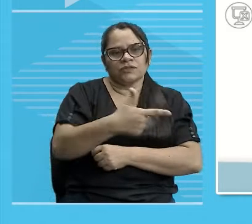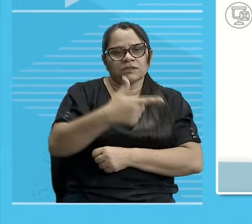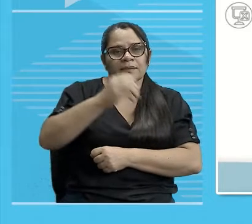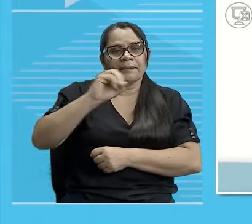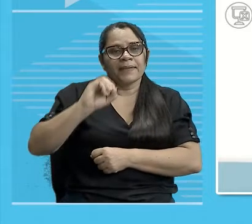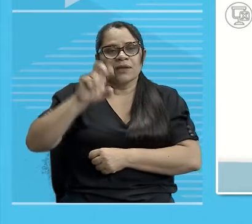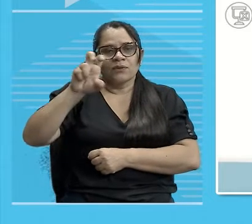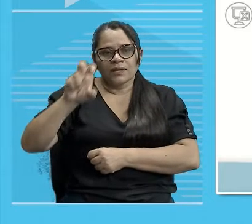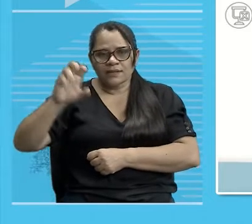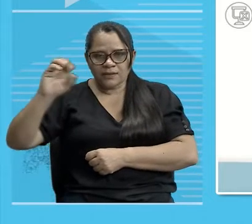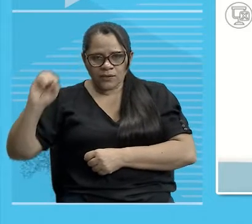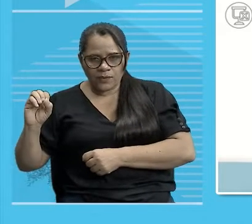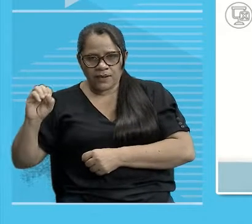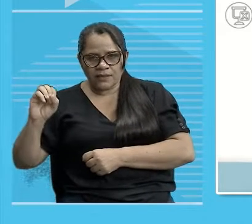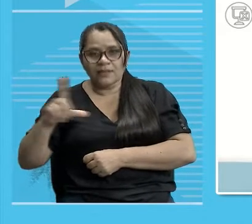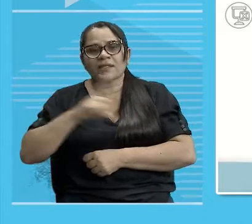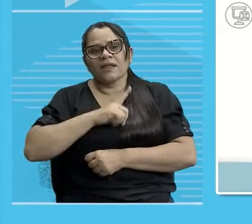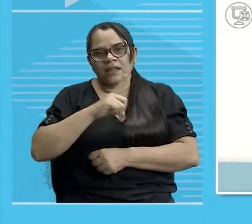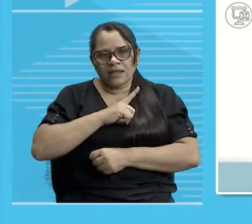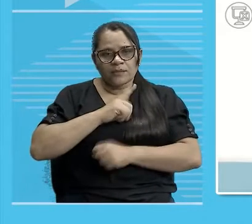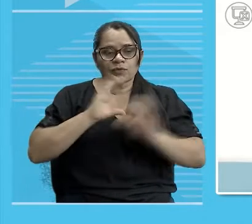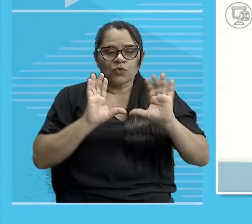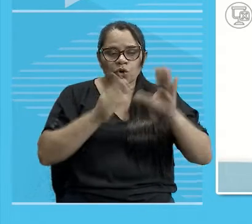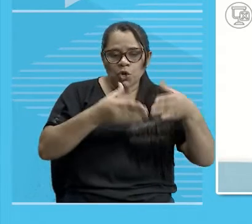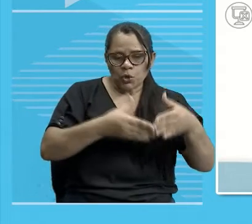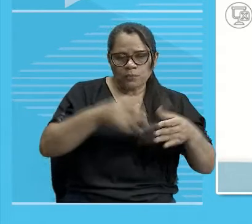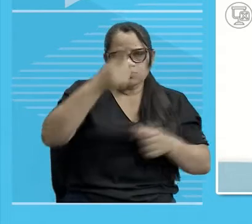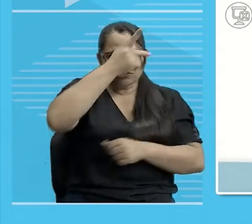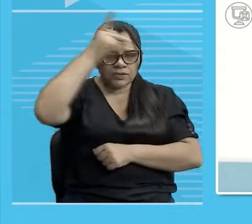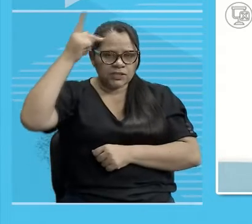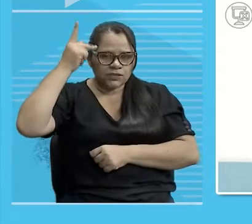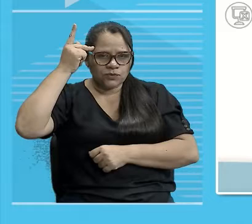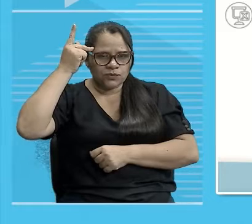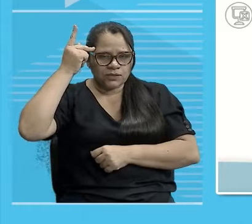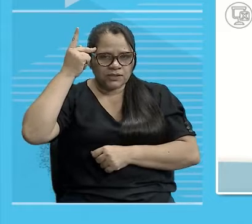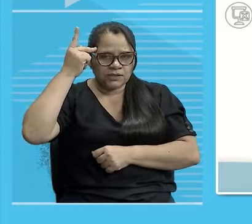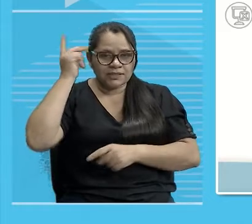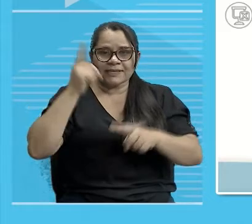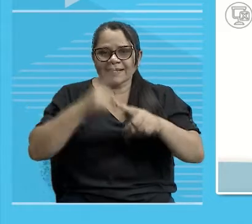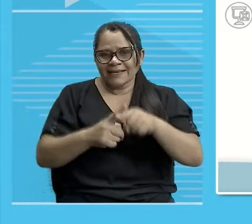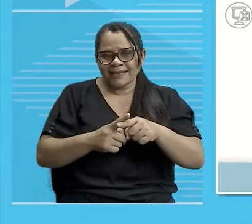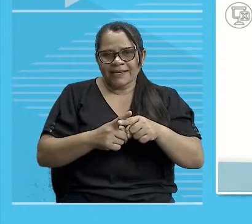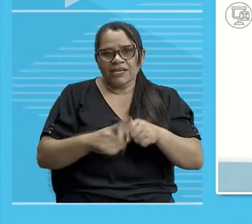classe de pessoas que serão chamadas de inúteis